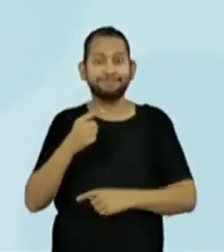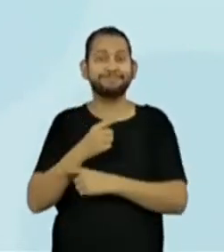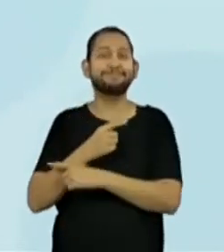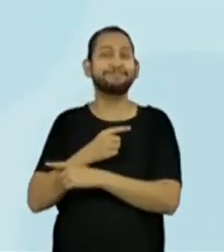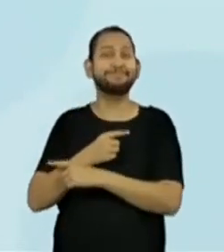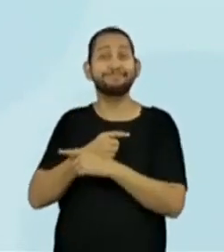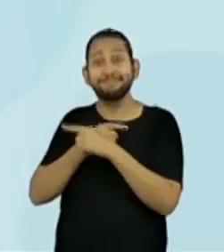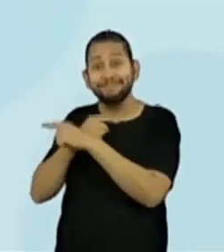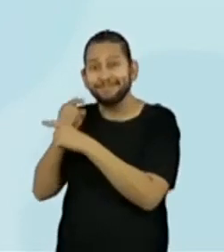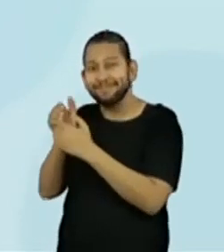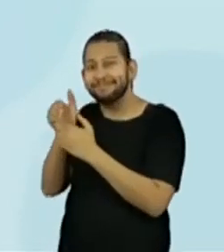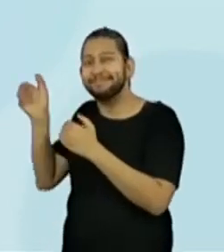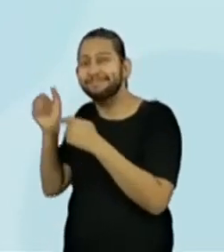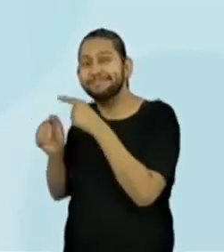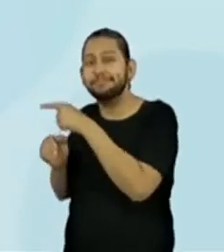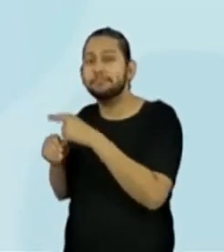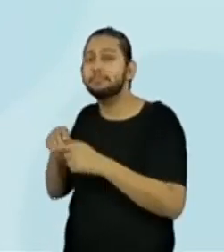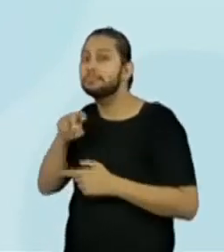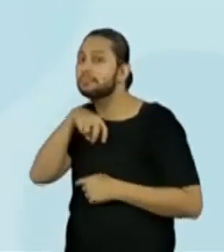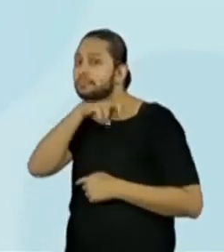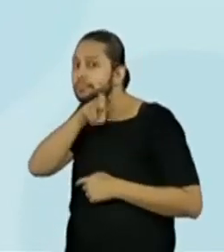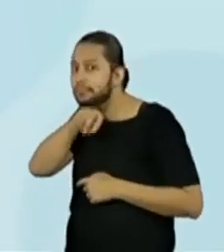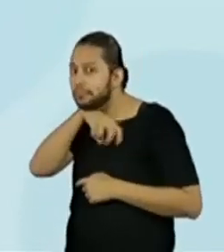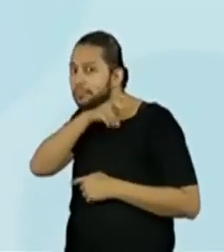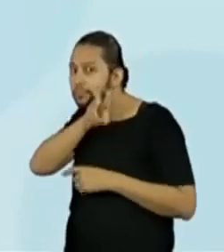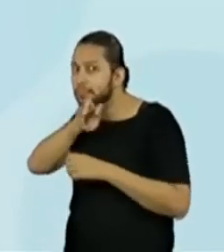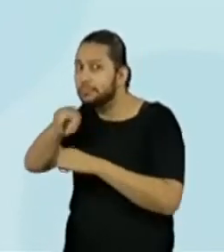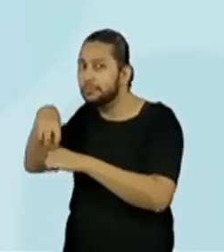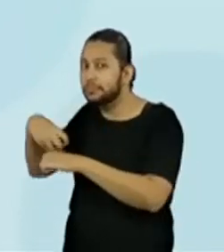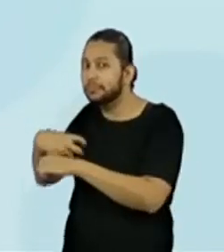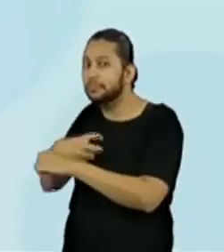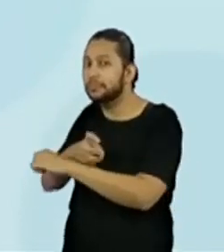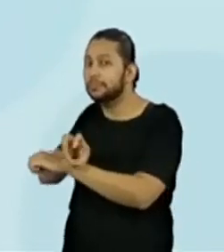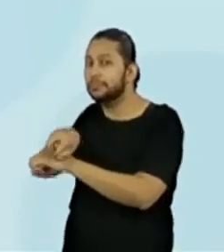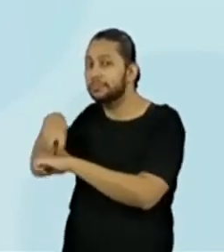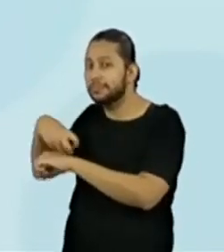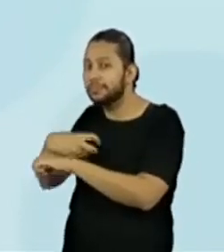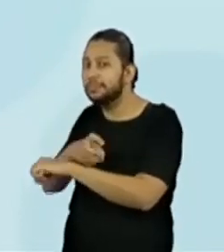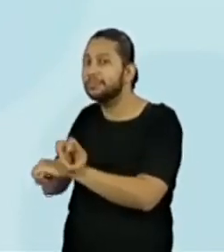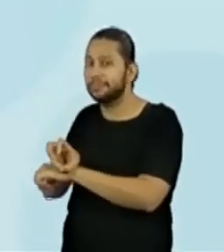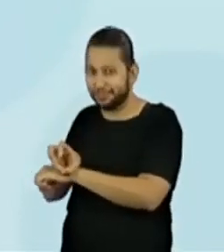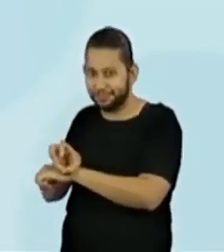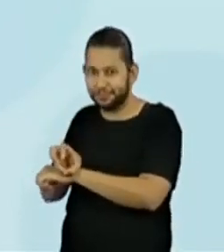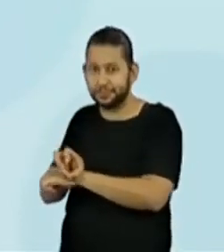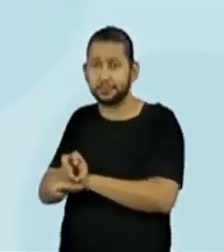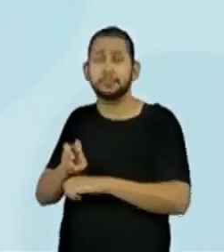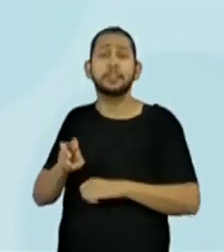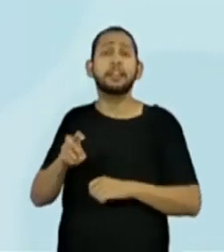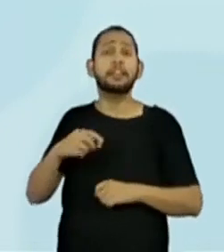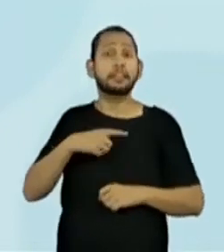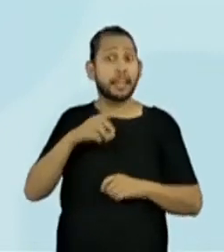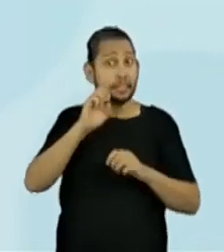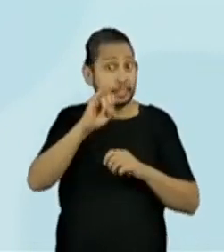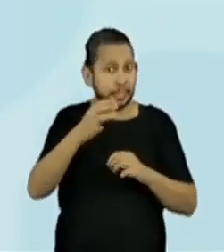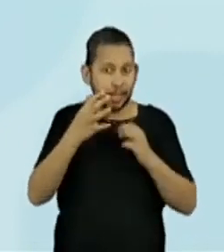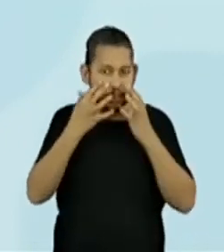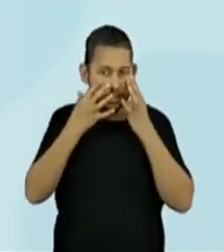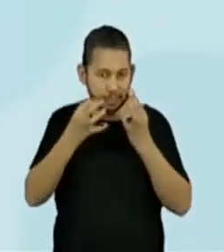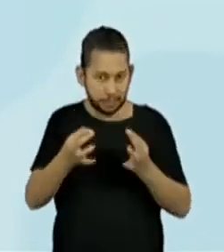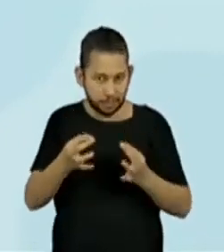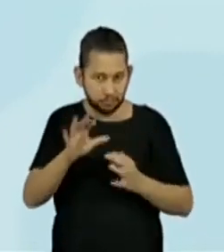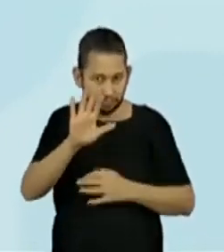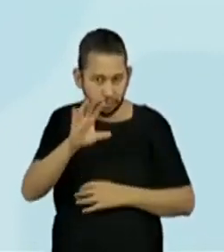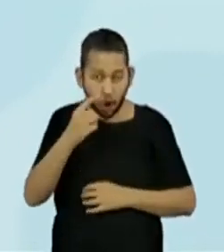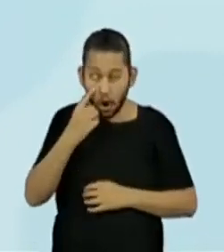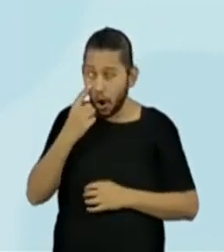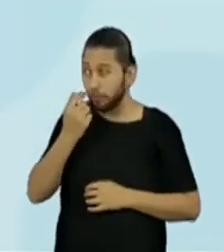já reparou, existe uma cobra ou serpente. Quem está mais atento